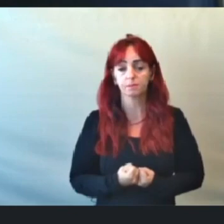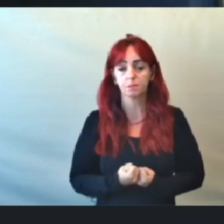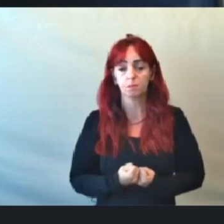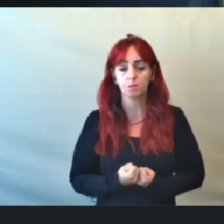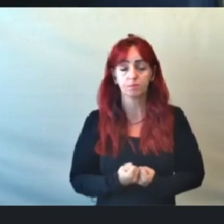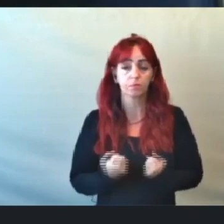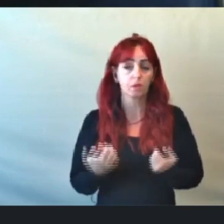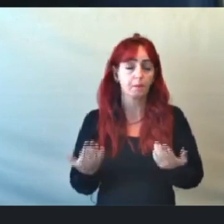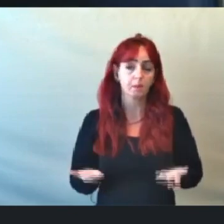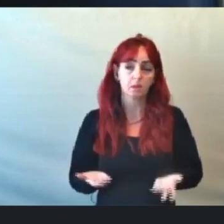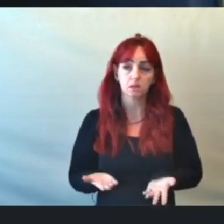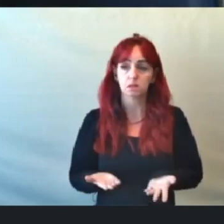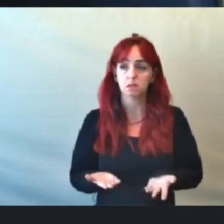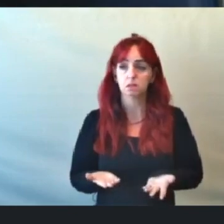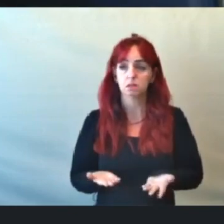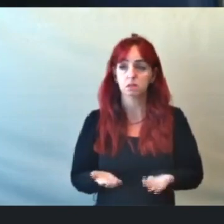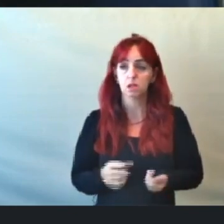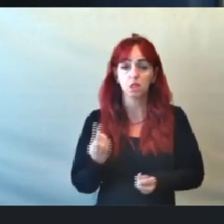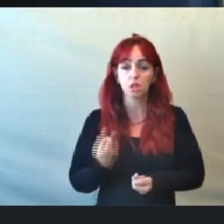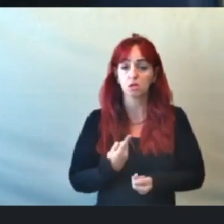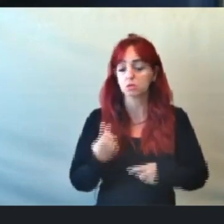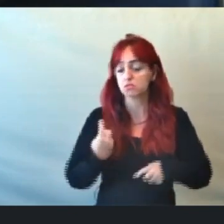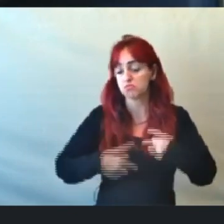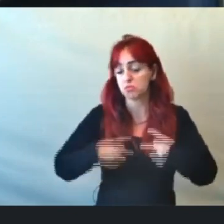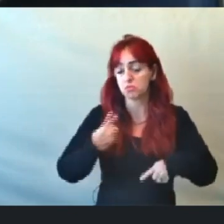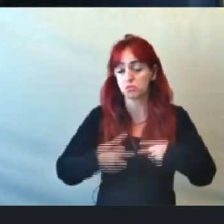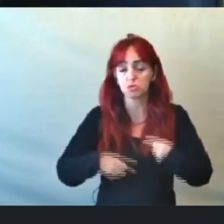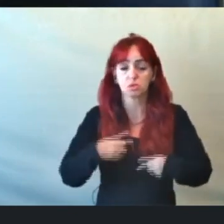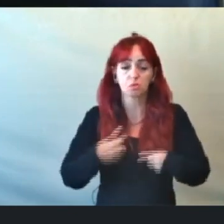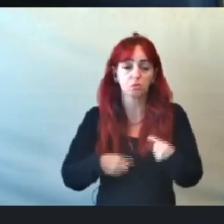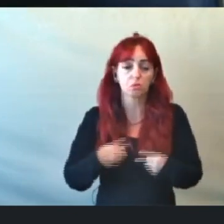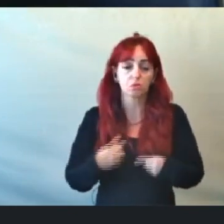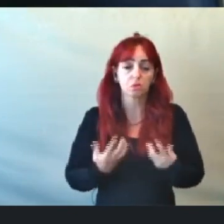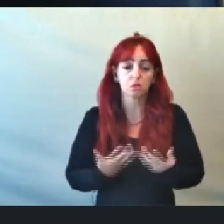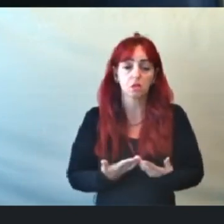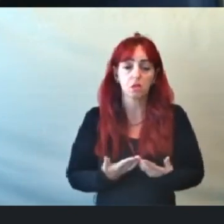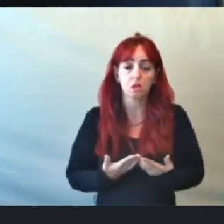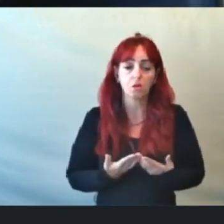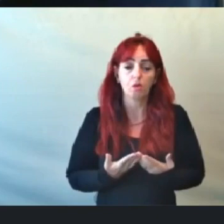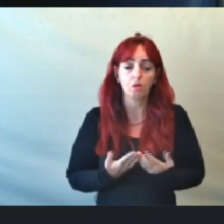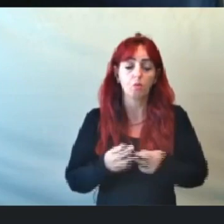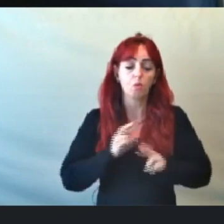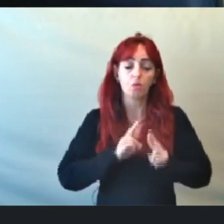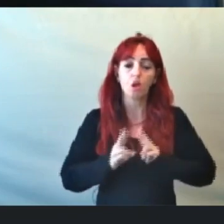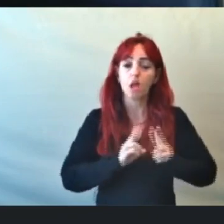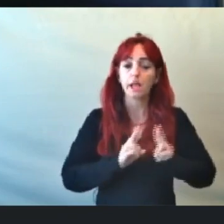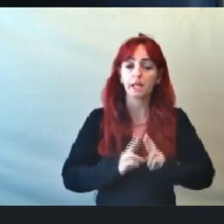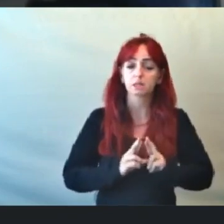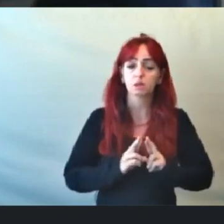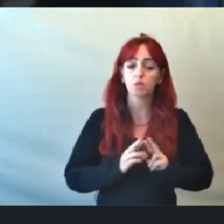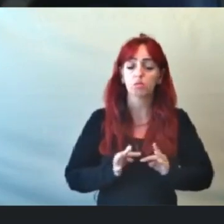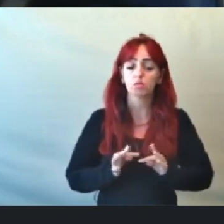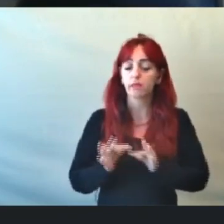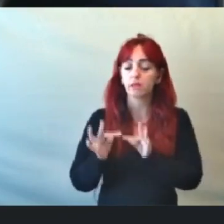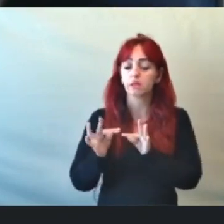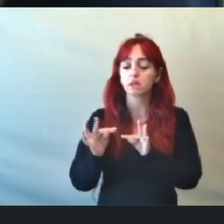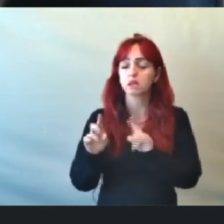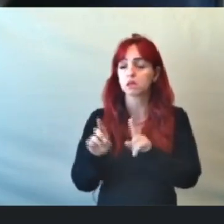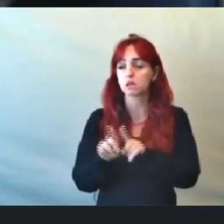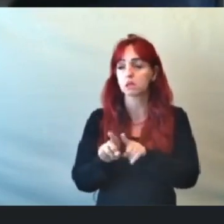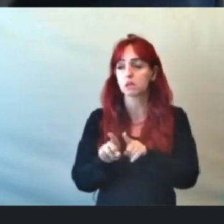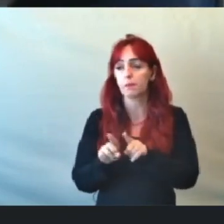Nós não discutimos essa correlação entre técnica e os requisitos que